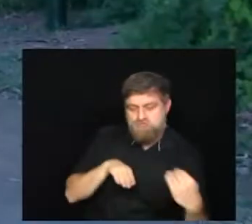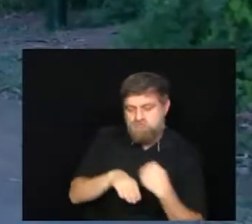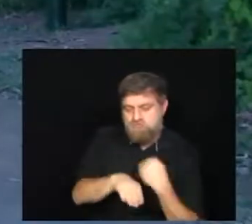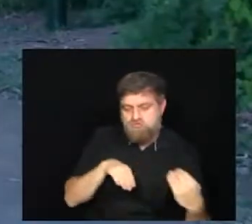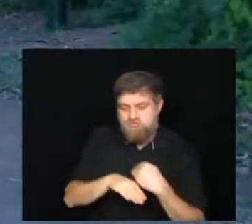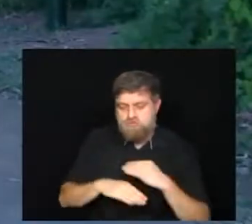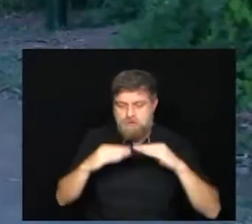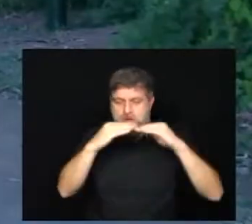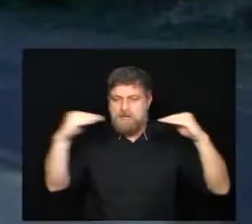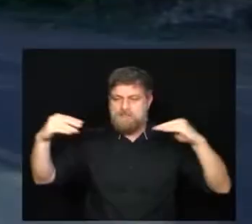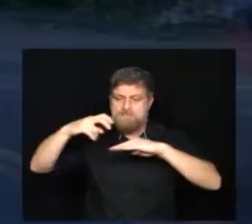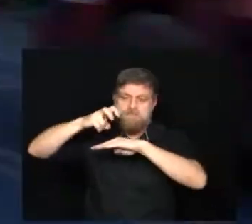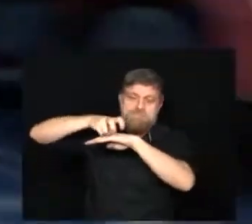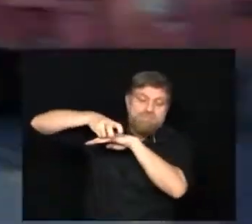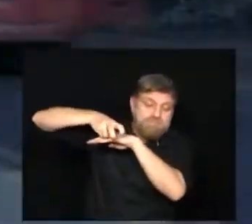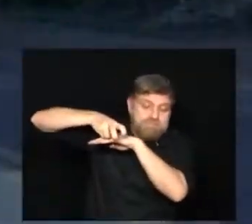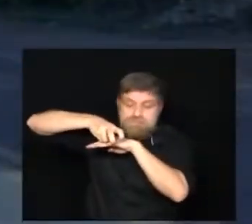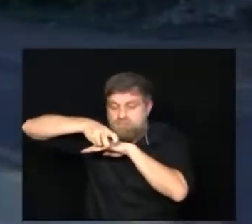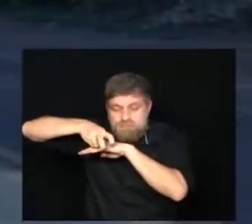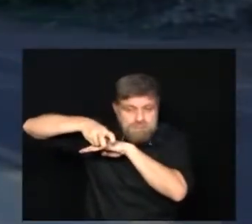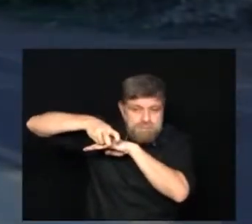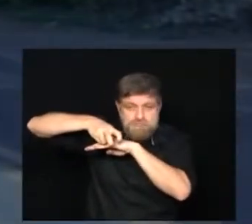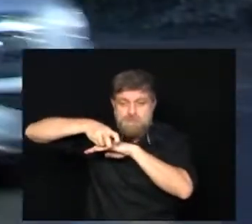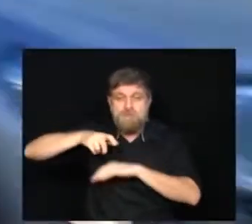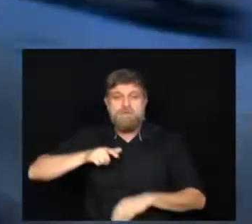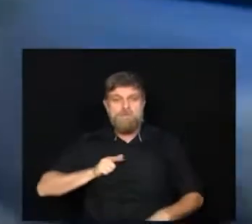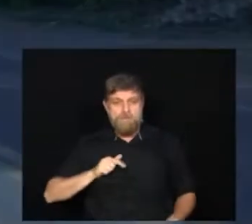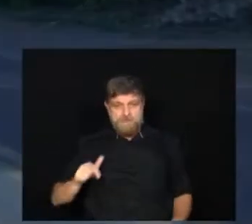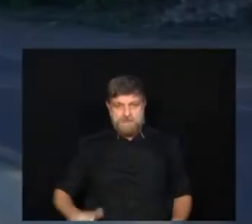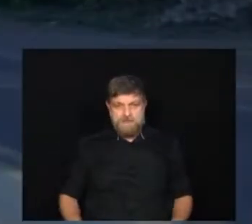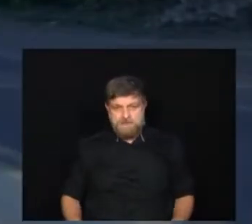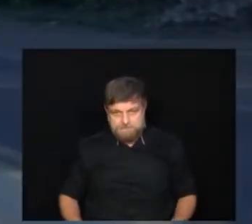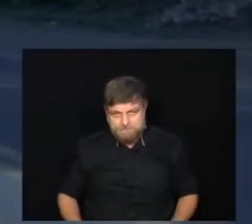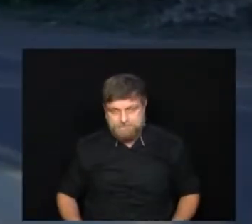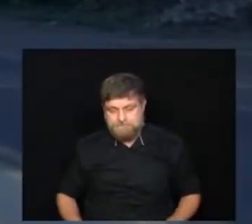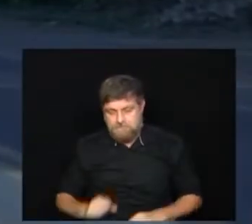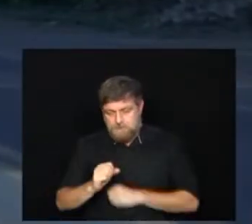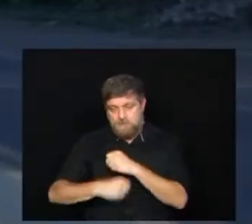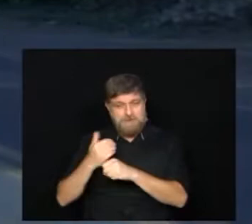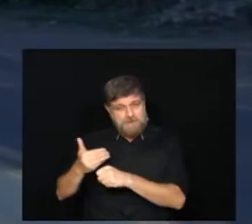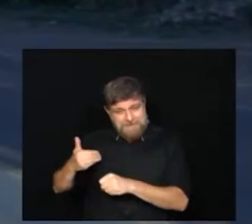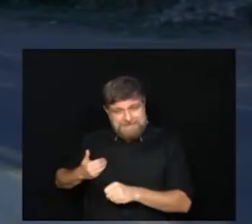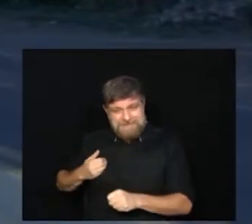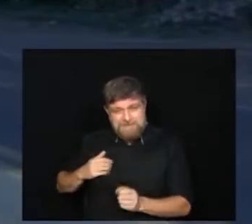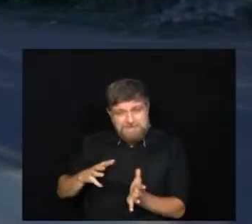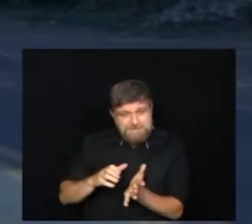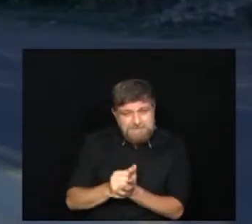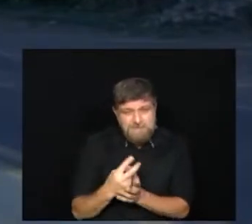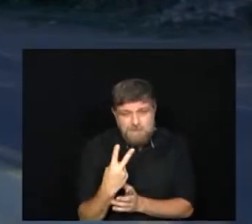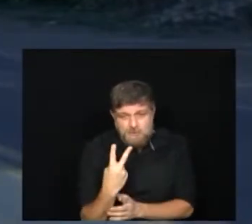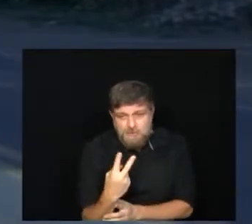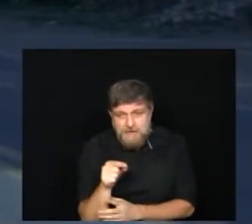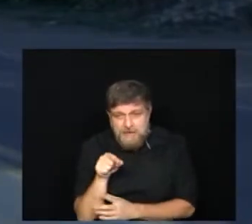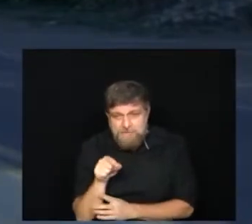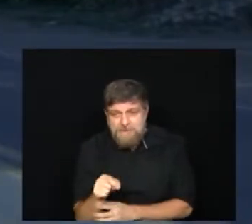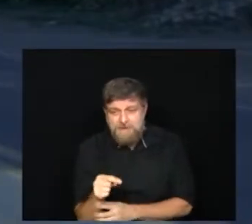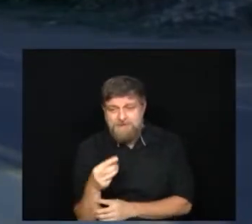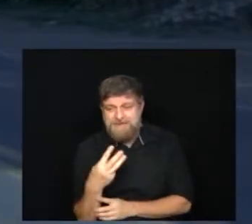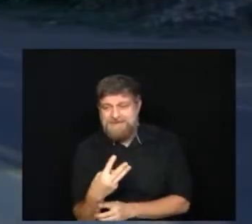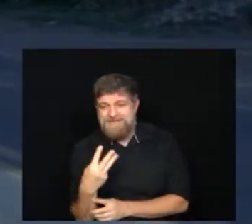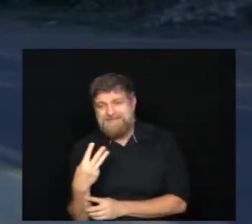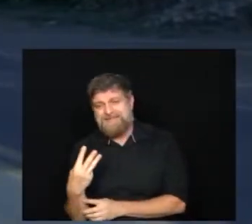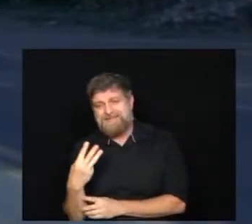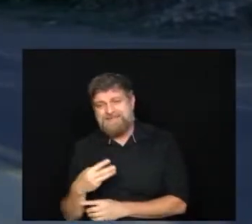intenso nestes trechos. Segundo dados da Artesp, no ano passado foram registrados 2.033 acidentes na